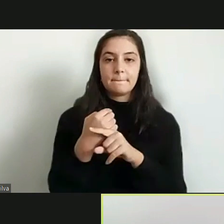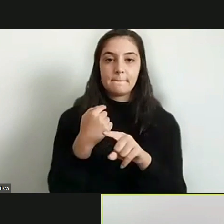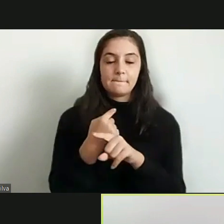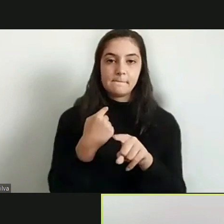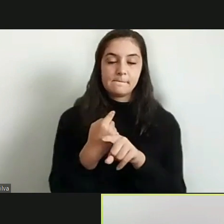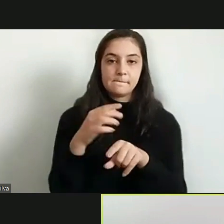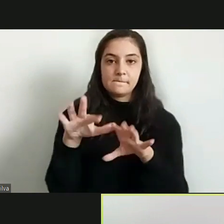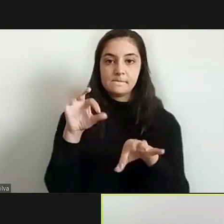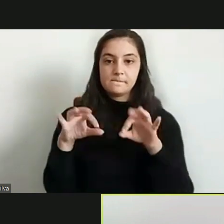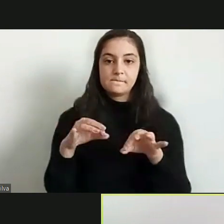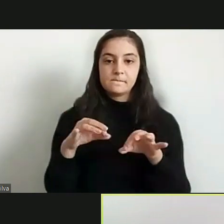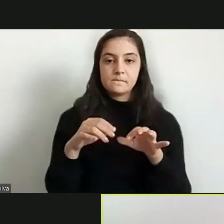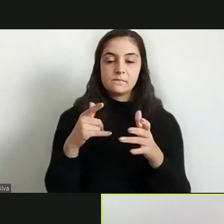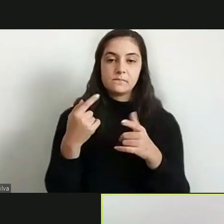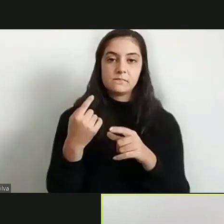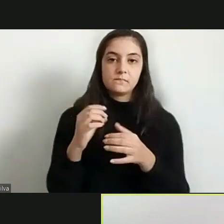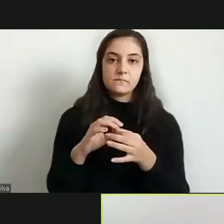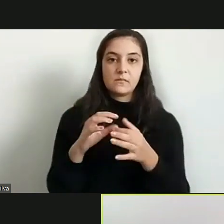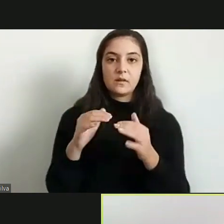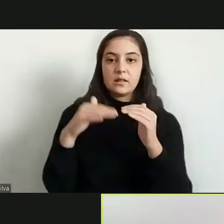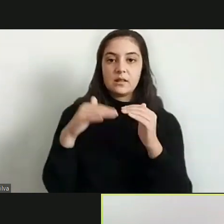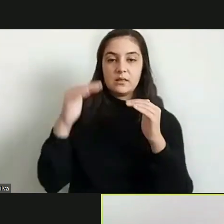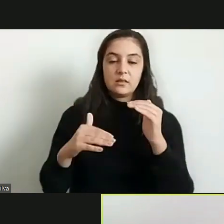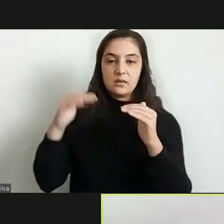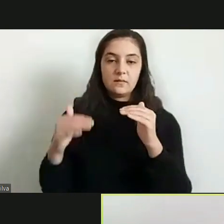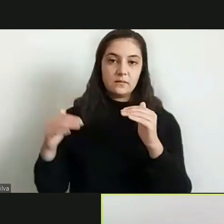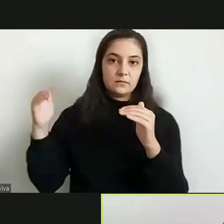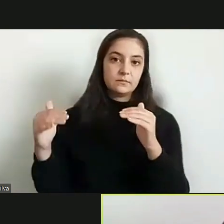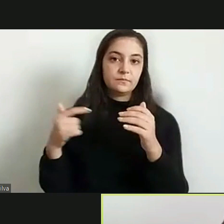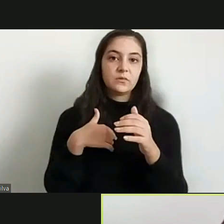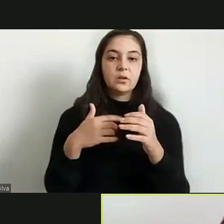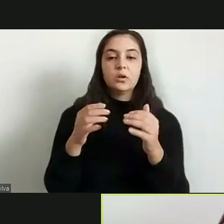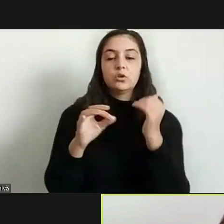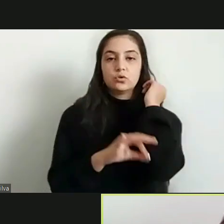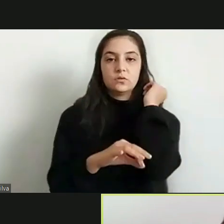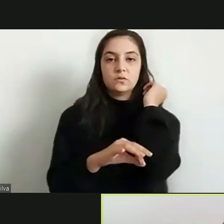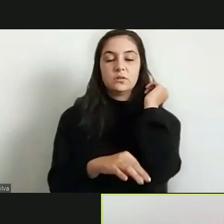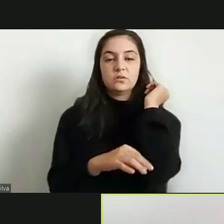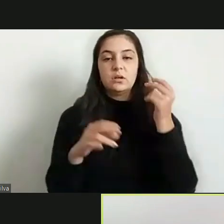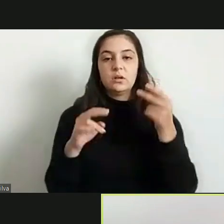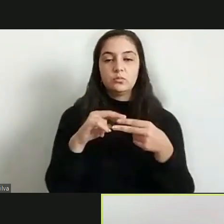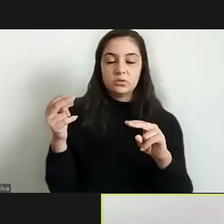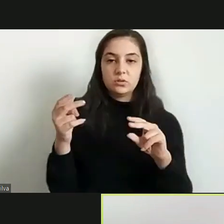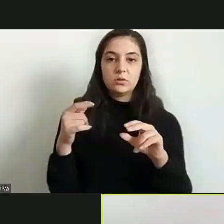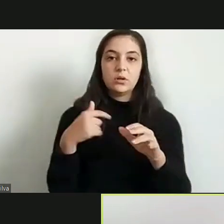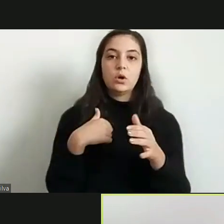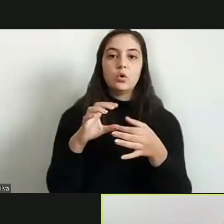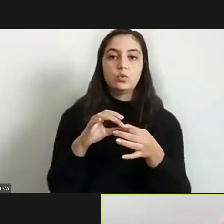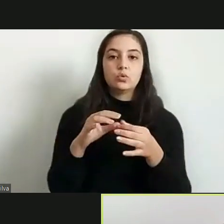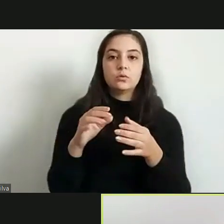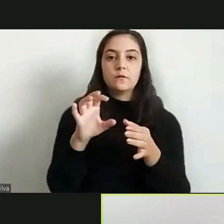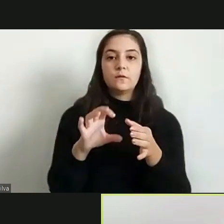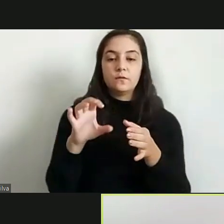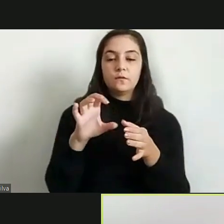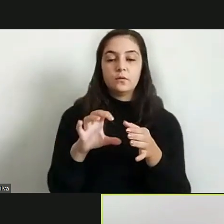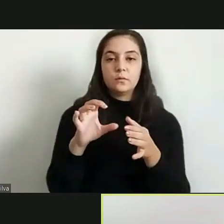de governação em Portugal, nos vários níveis das autarquias, que é juntas de freguesia, municípios, regiões autónomas, os governos regionais e o Governo da